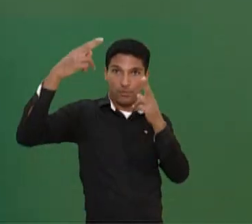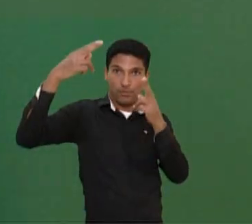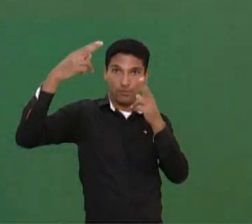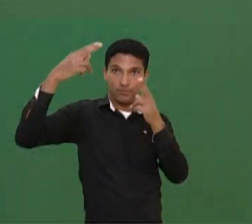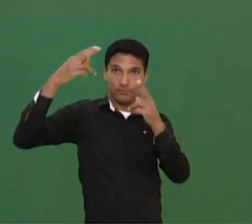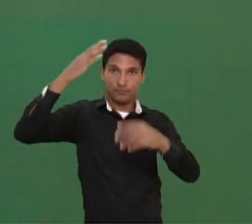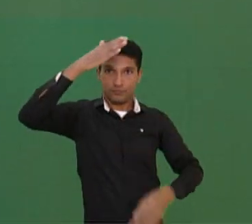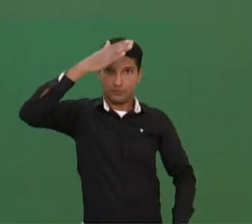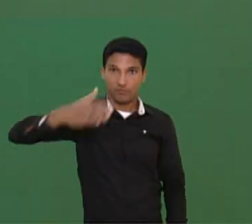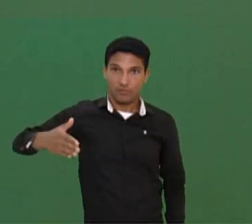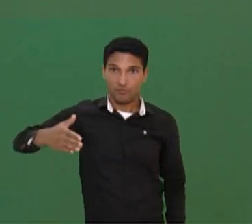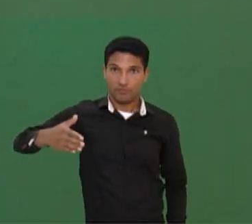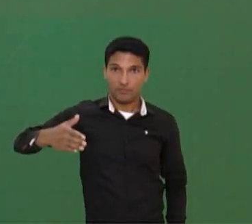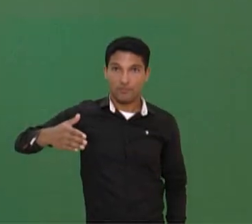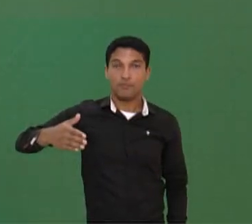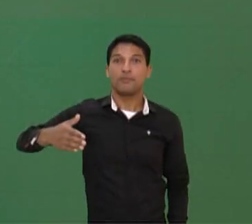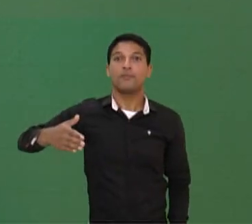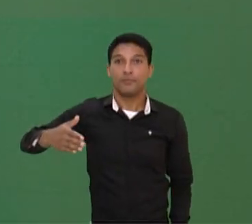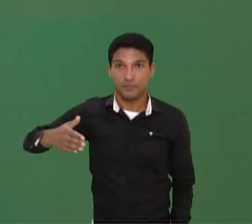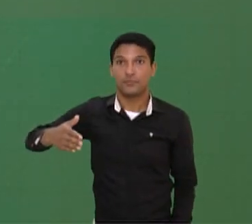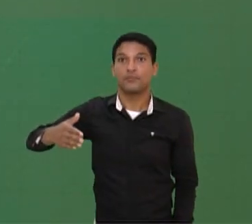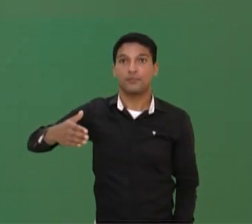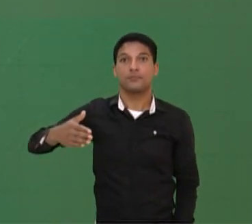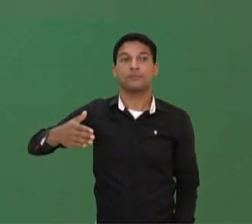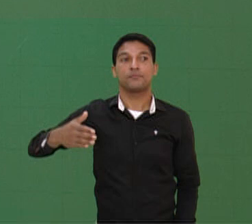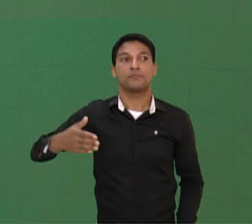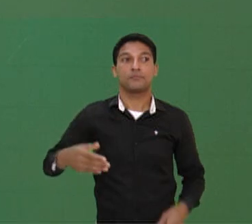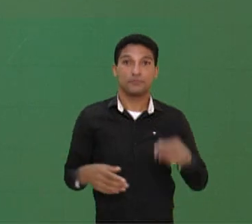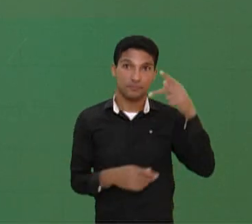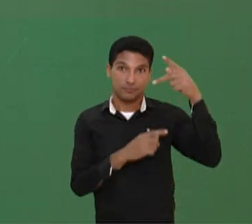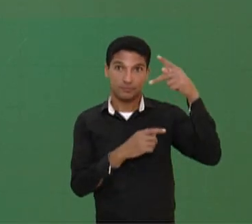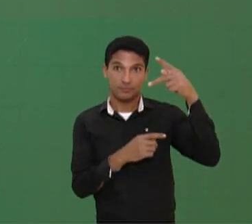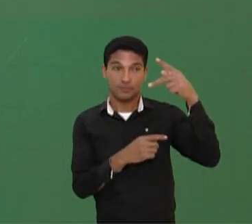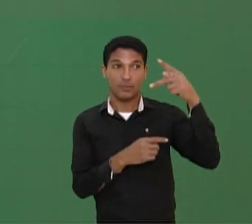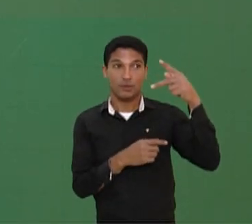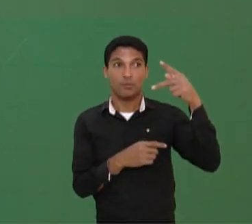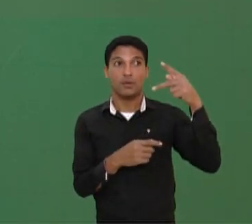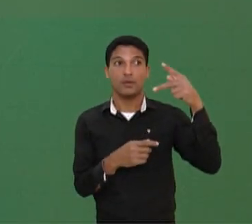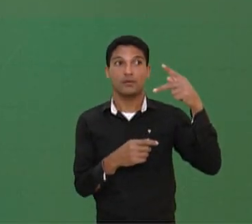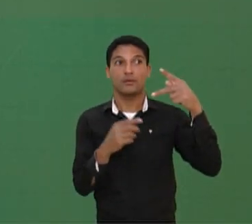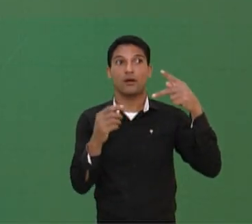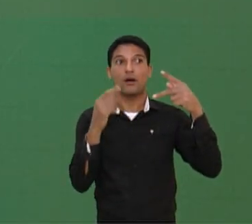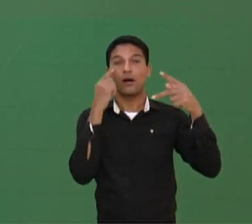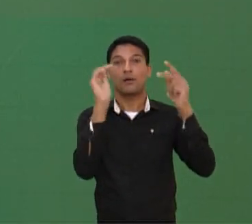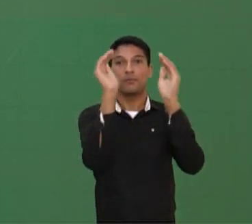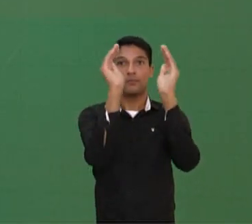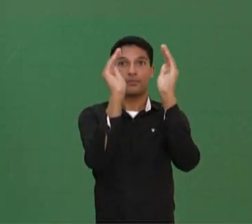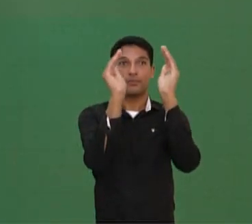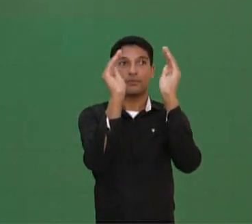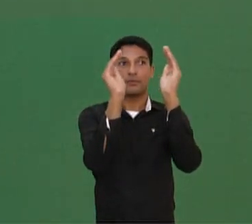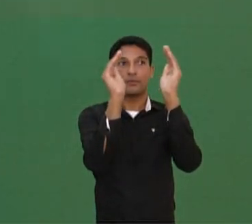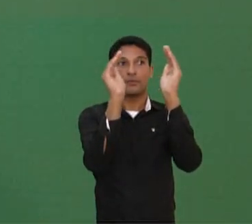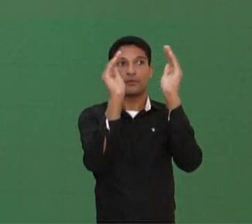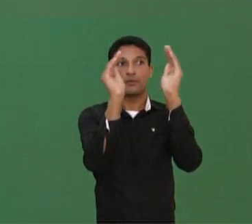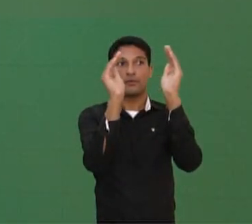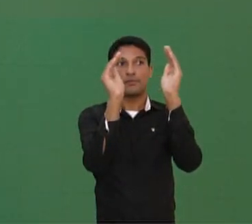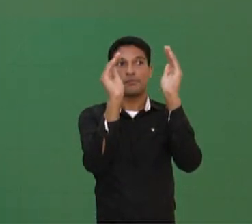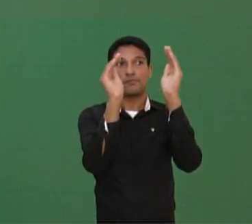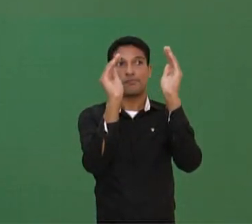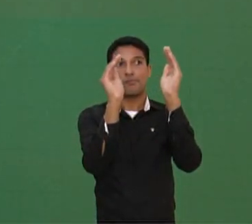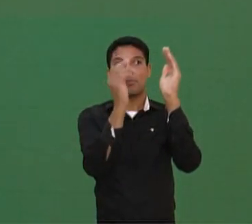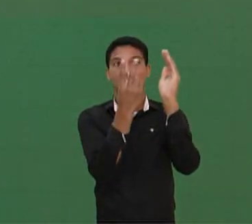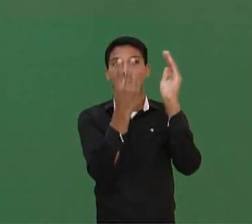com o de baixo, e vou ficar com a permutação com repetição, vai ficar 6